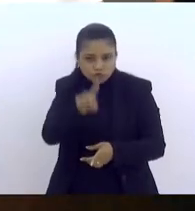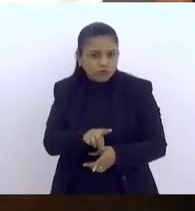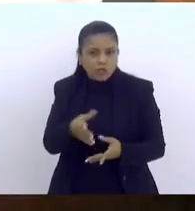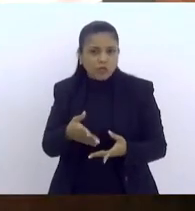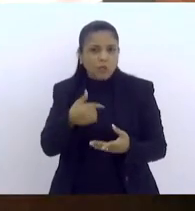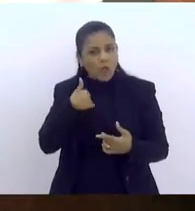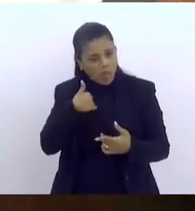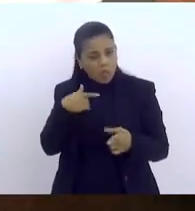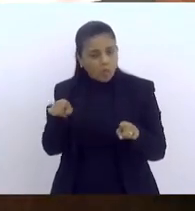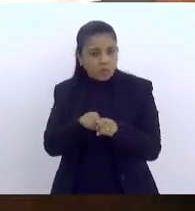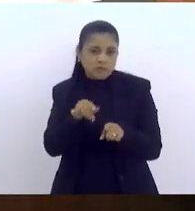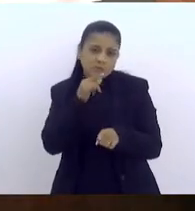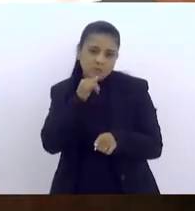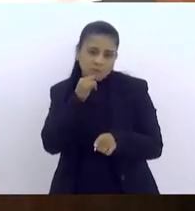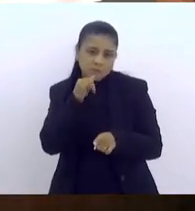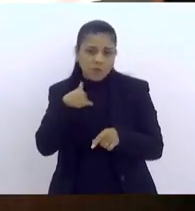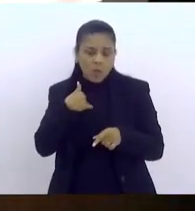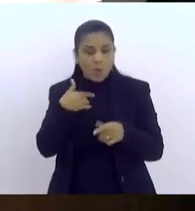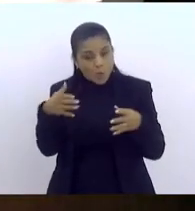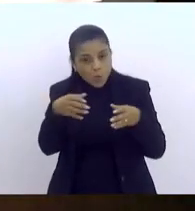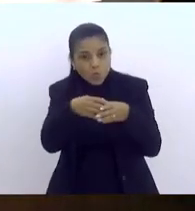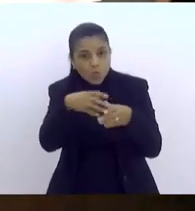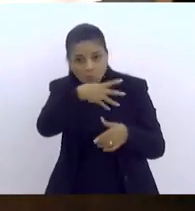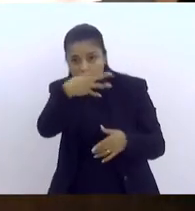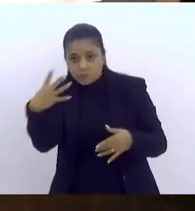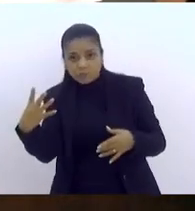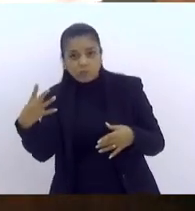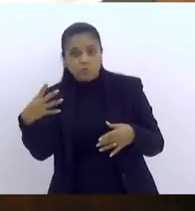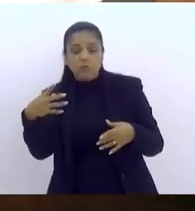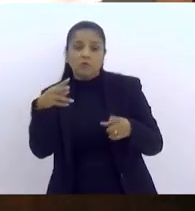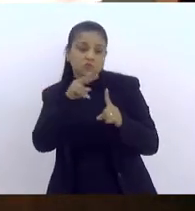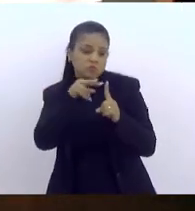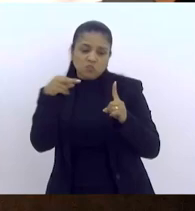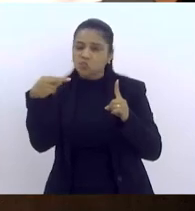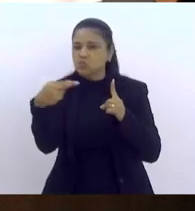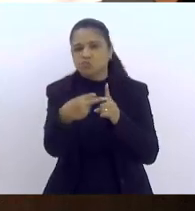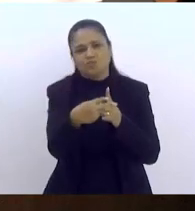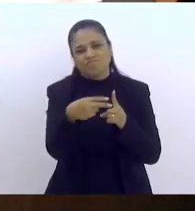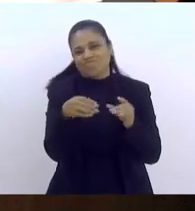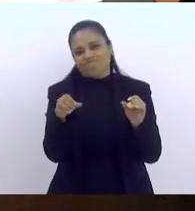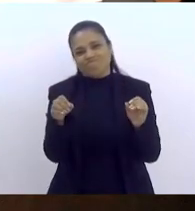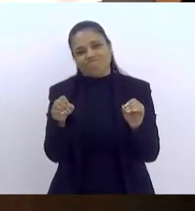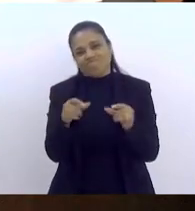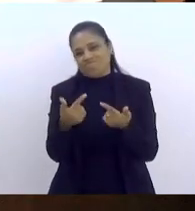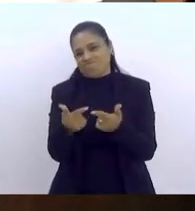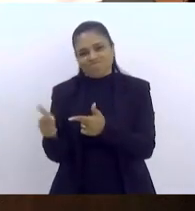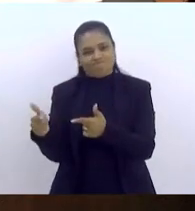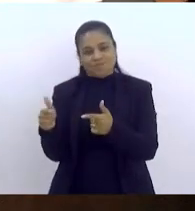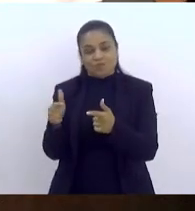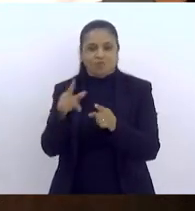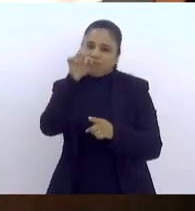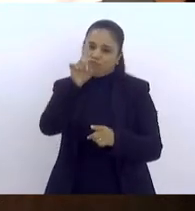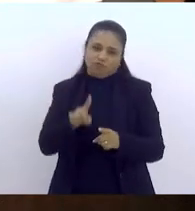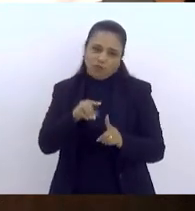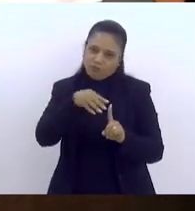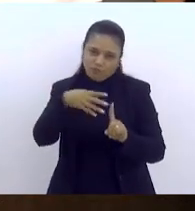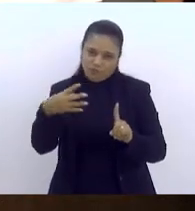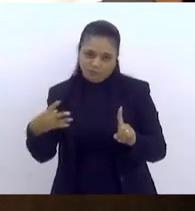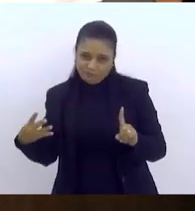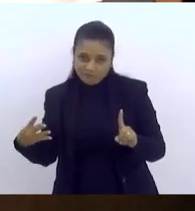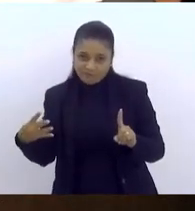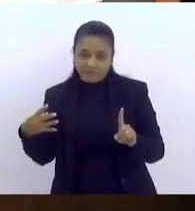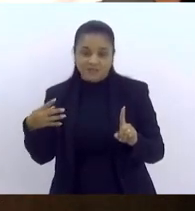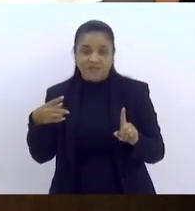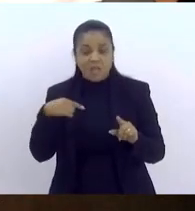que esse grupo, ao contrário do que eles apregoam, não visa simplesmente defender o direito de homossexuais. É um grupo de